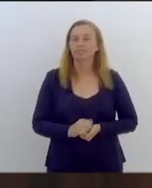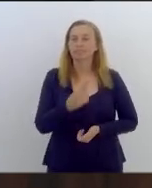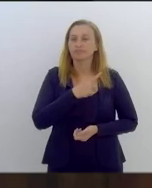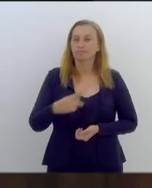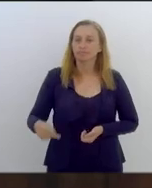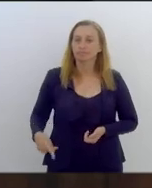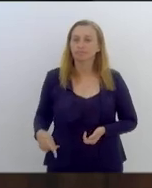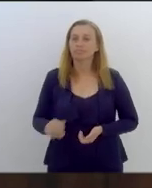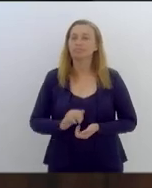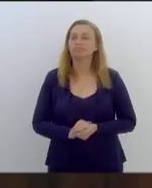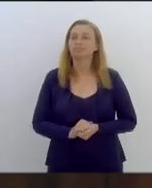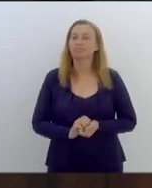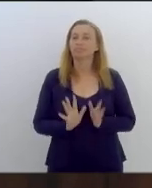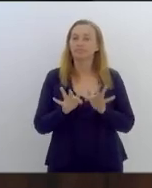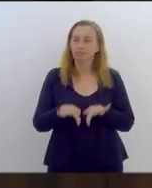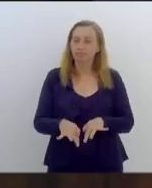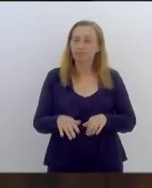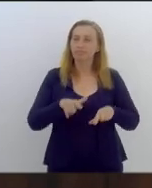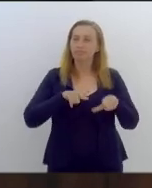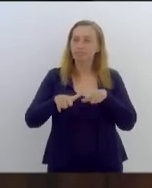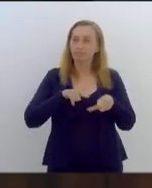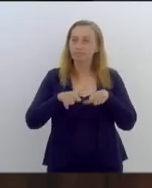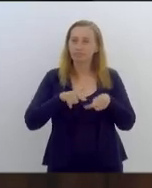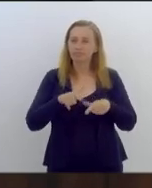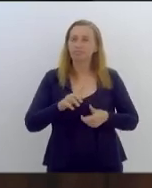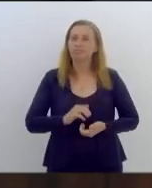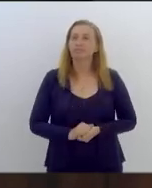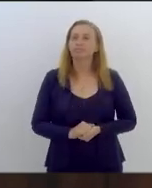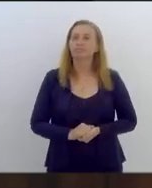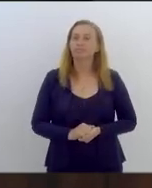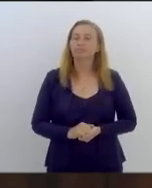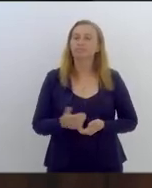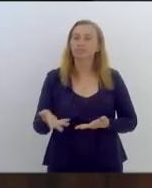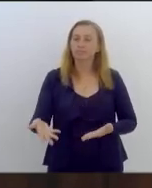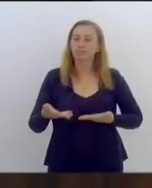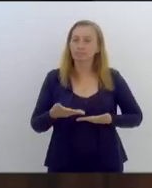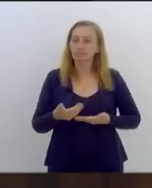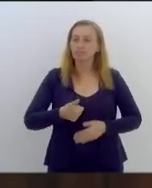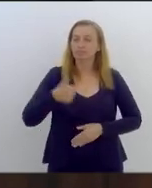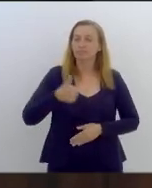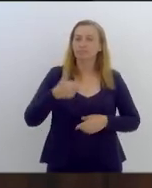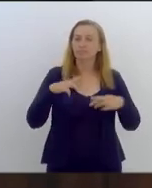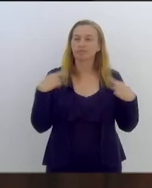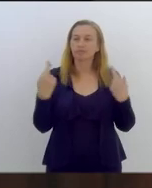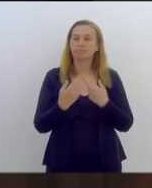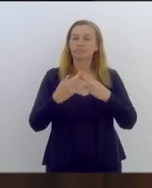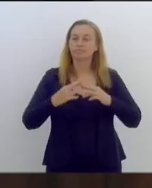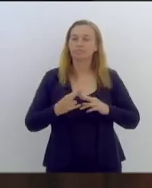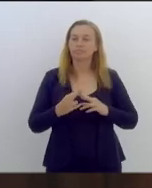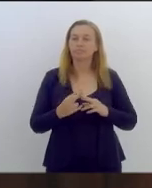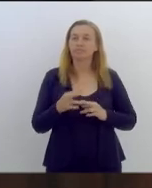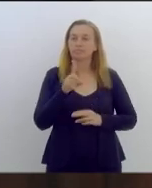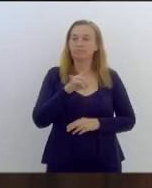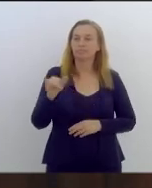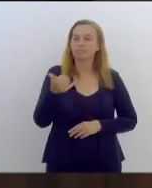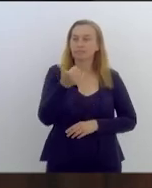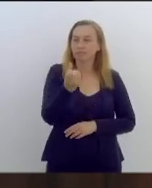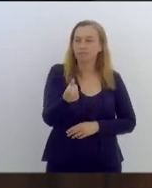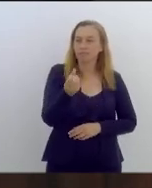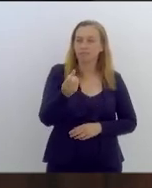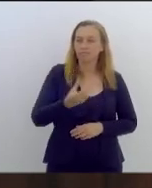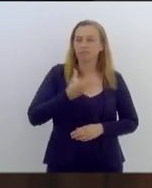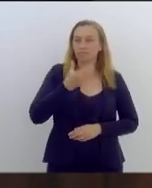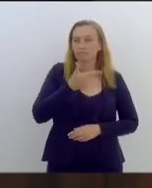Presidência dá por encerrados os trabalhos e convoca para a primeira sessão extraordinária do dia 6 de dezembro de 22. Está